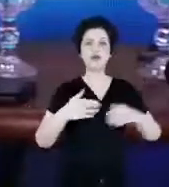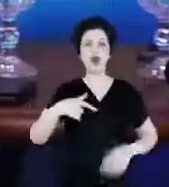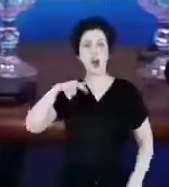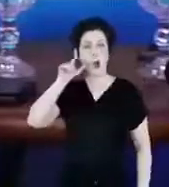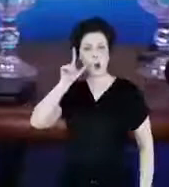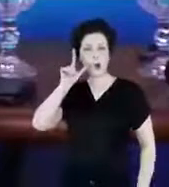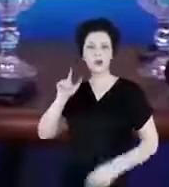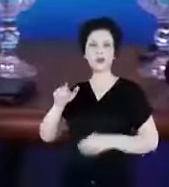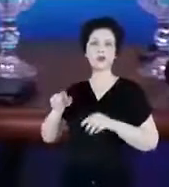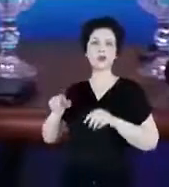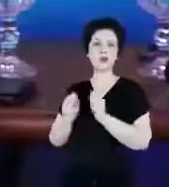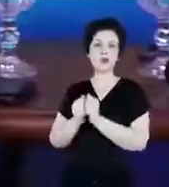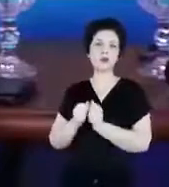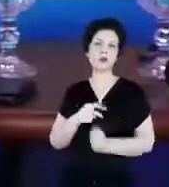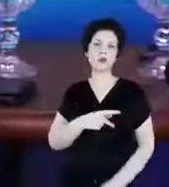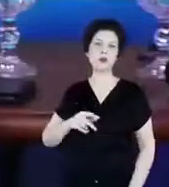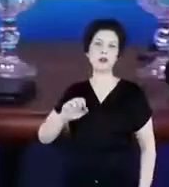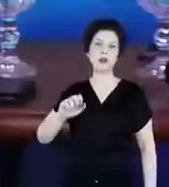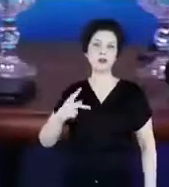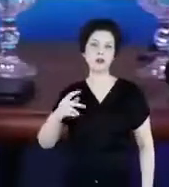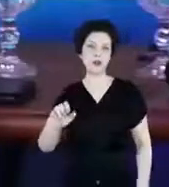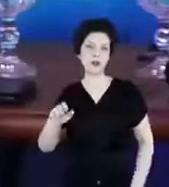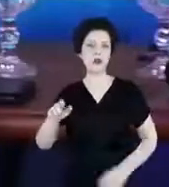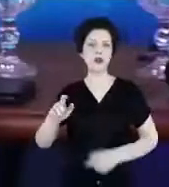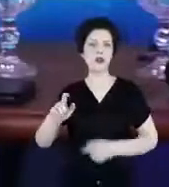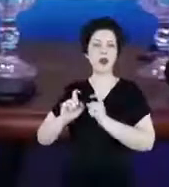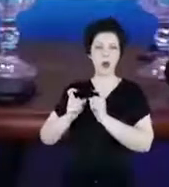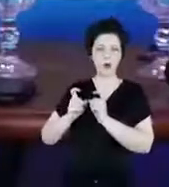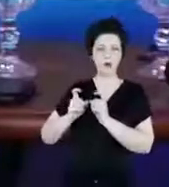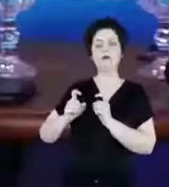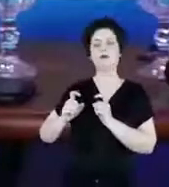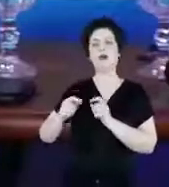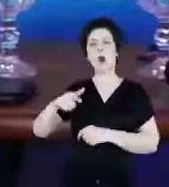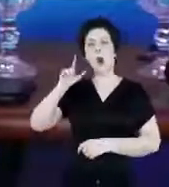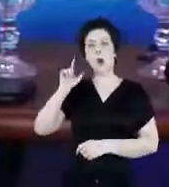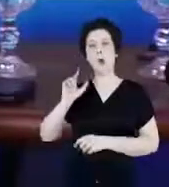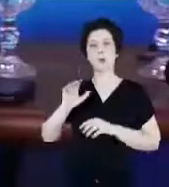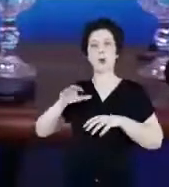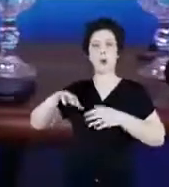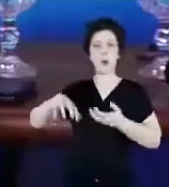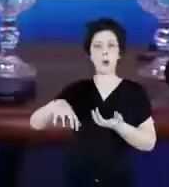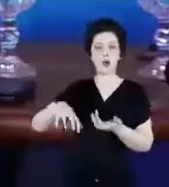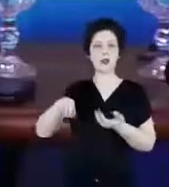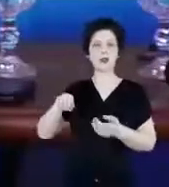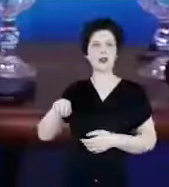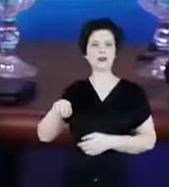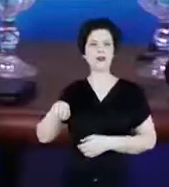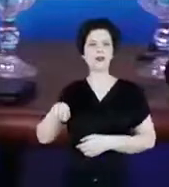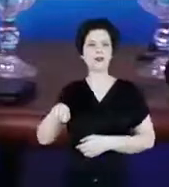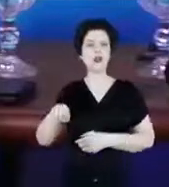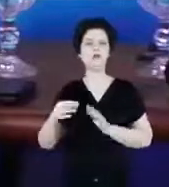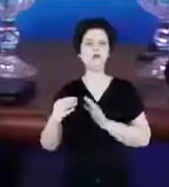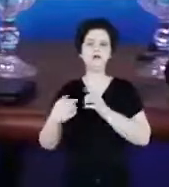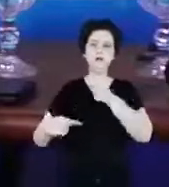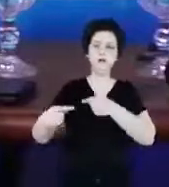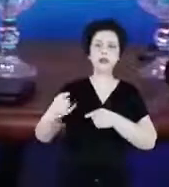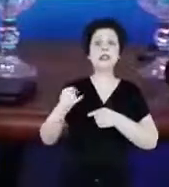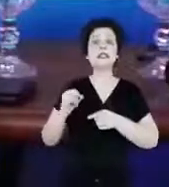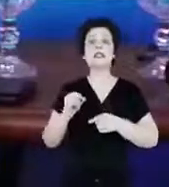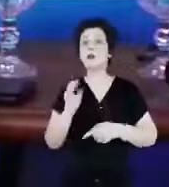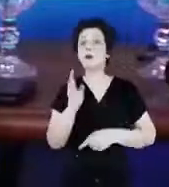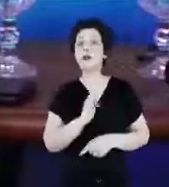Barral, presidente da EPE, fizemos uma longa conversa ontem à tarde lá no Congresso Nacional, e ele estava colocando que se o Brasil voltar a